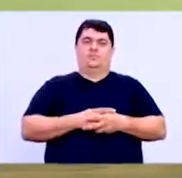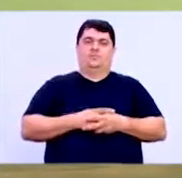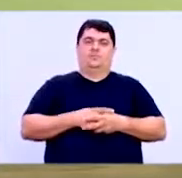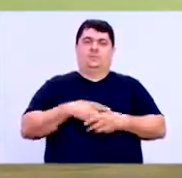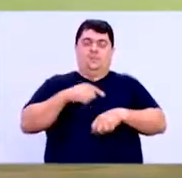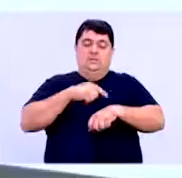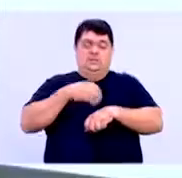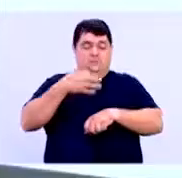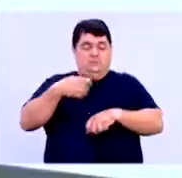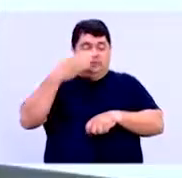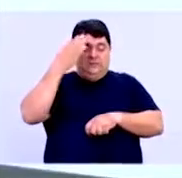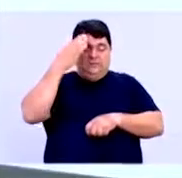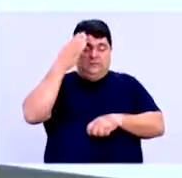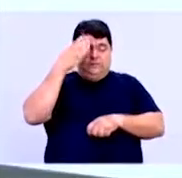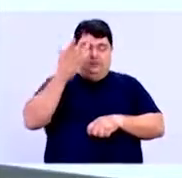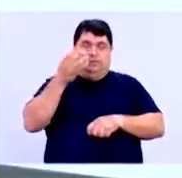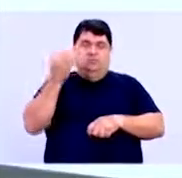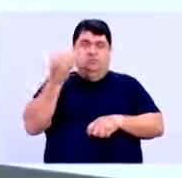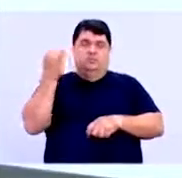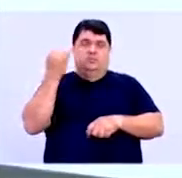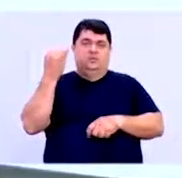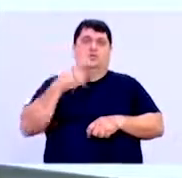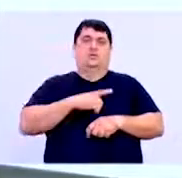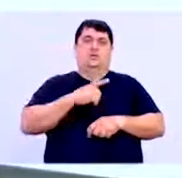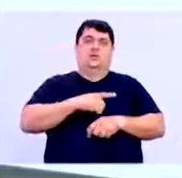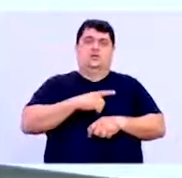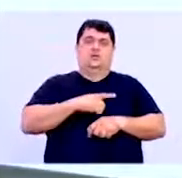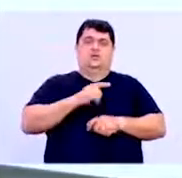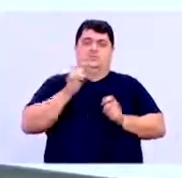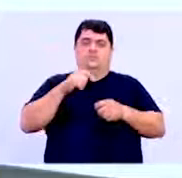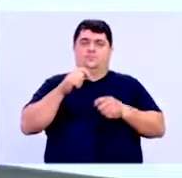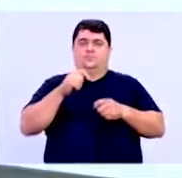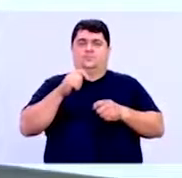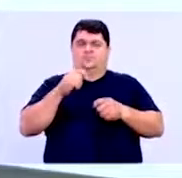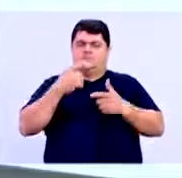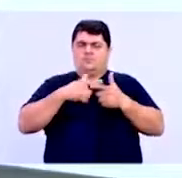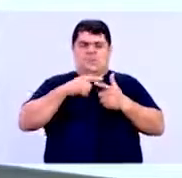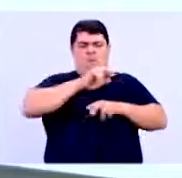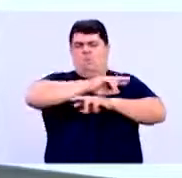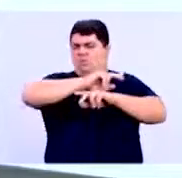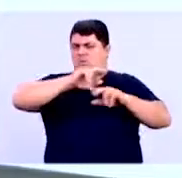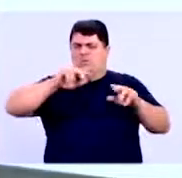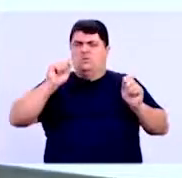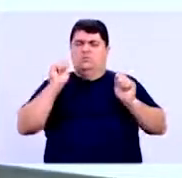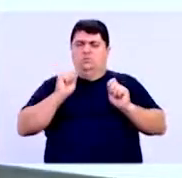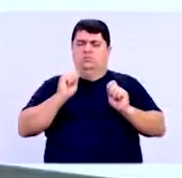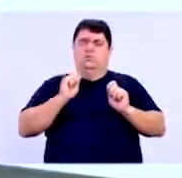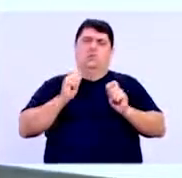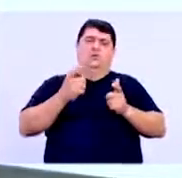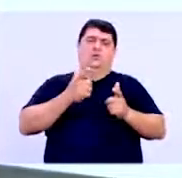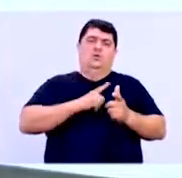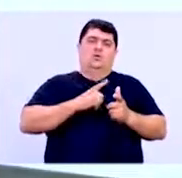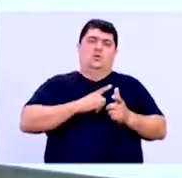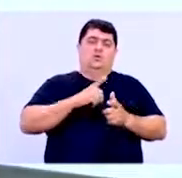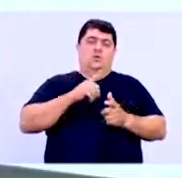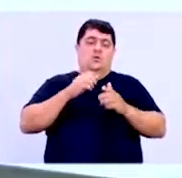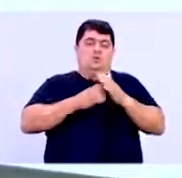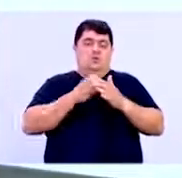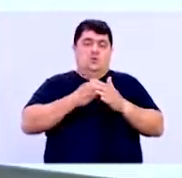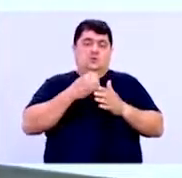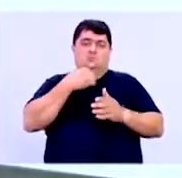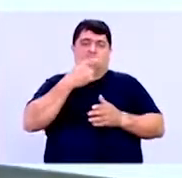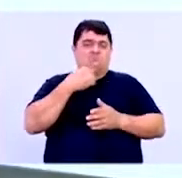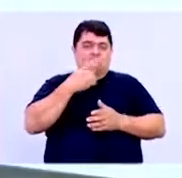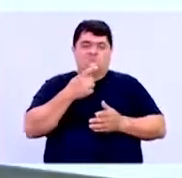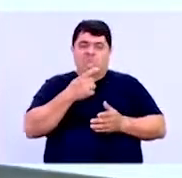Lembrando, pessoal, que também pode chegar, além desse descontrole, toda essa problemática que pode ocorrer, pode chegar um momento que a empresa não mais